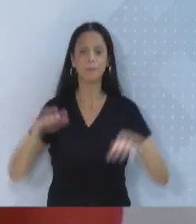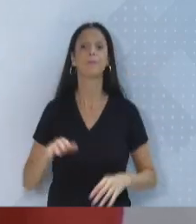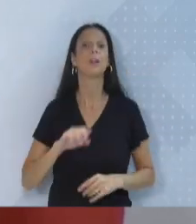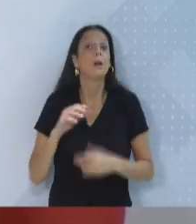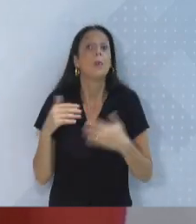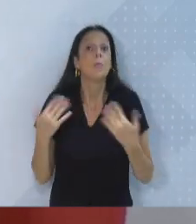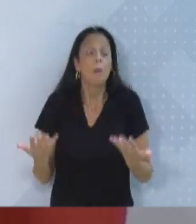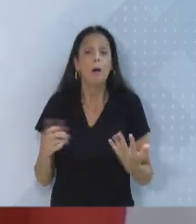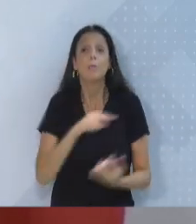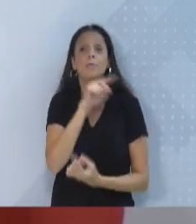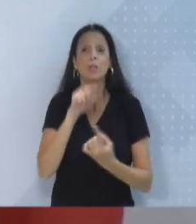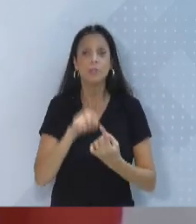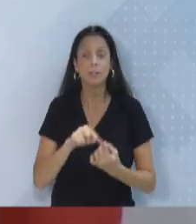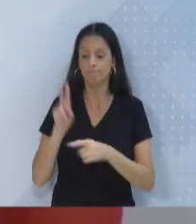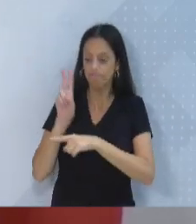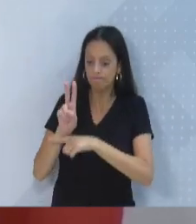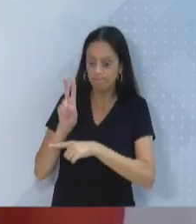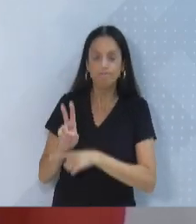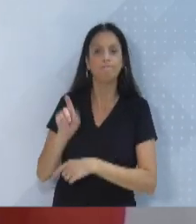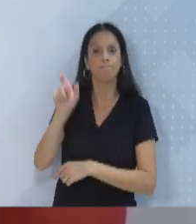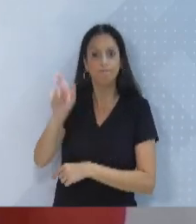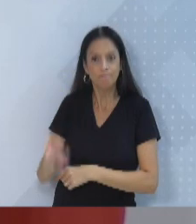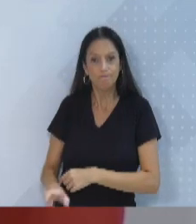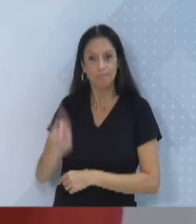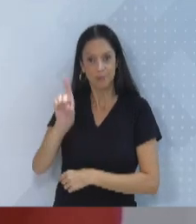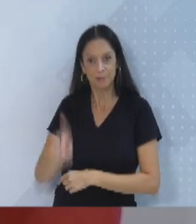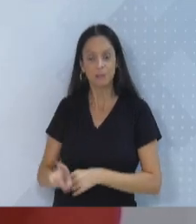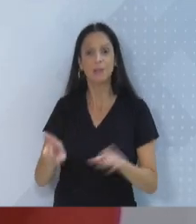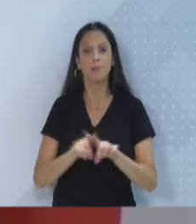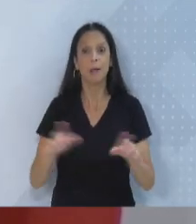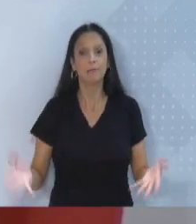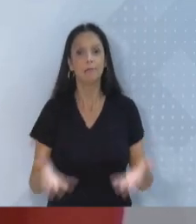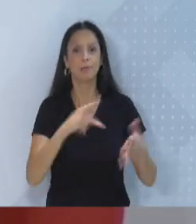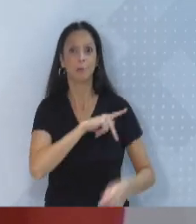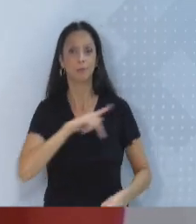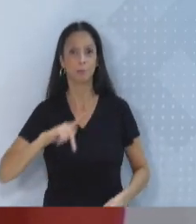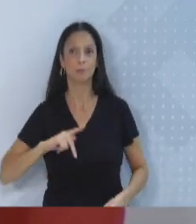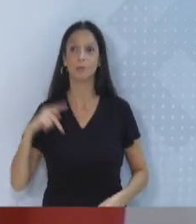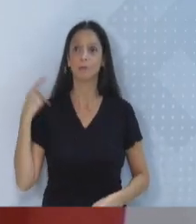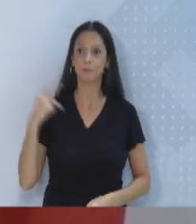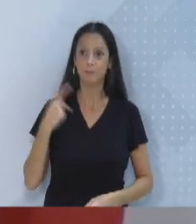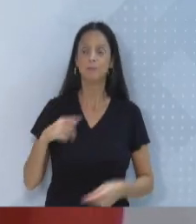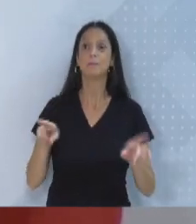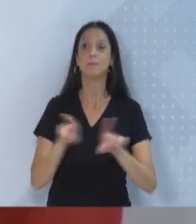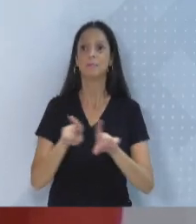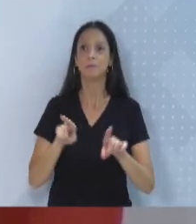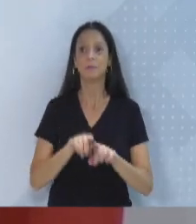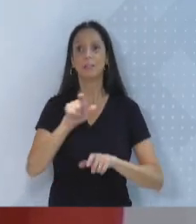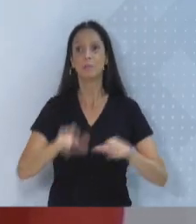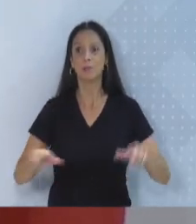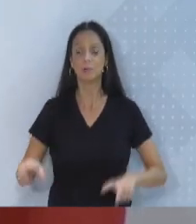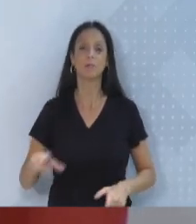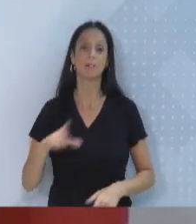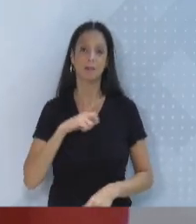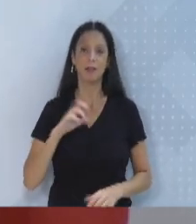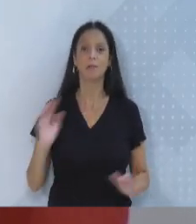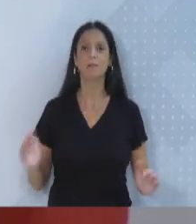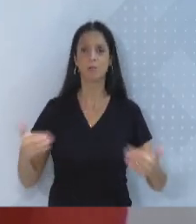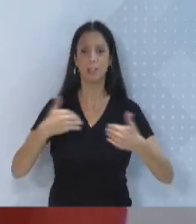dos direitos, o fomento de políticas públicas e propiciar a segurança e bem-estar das pessoas autistas.